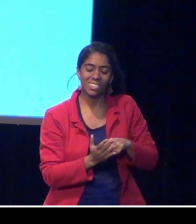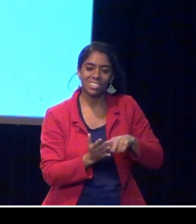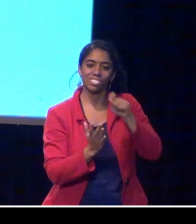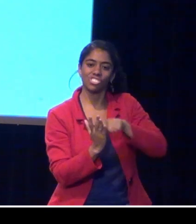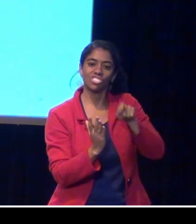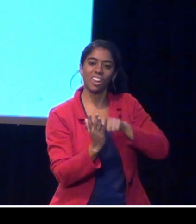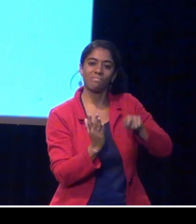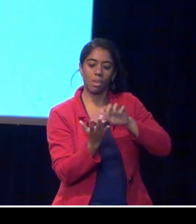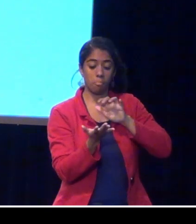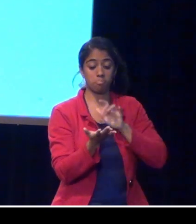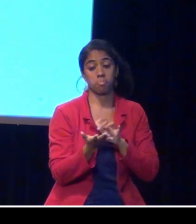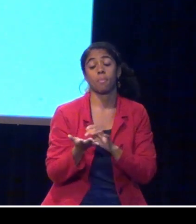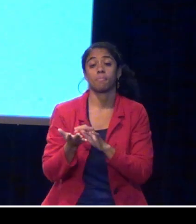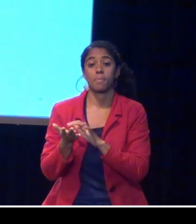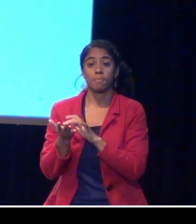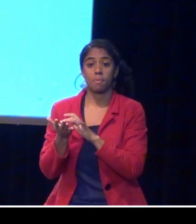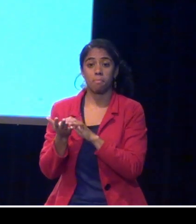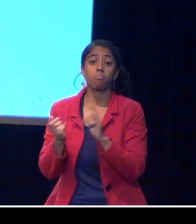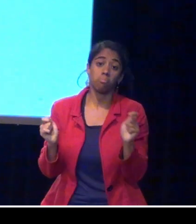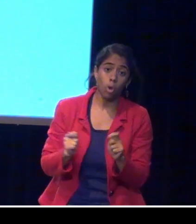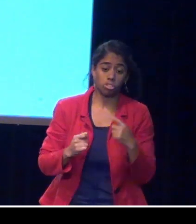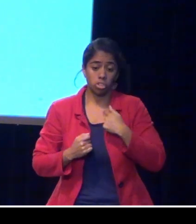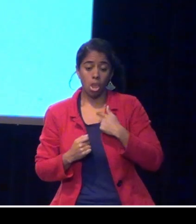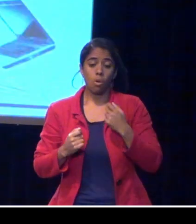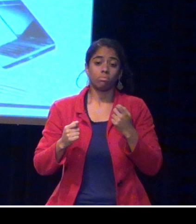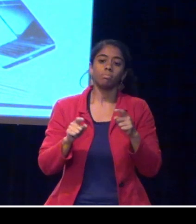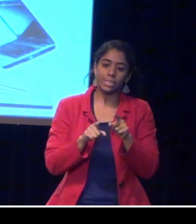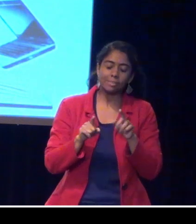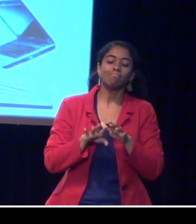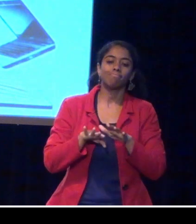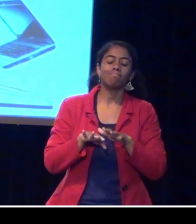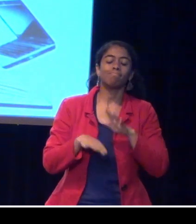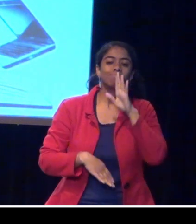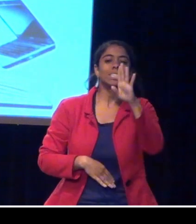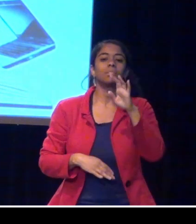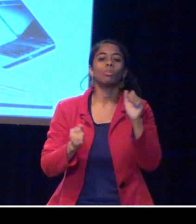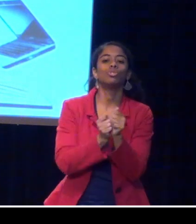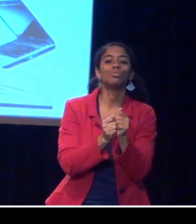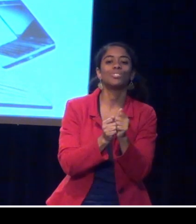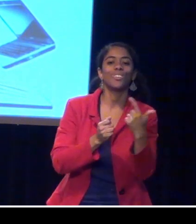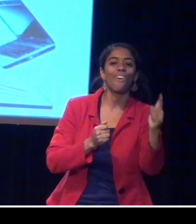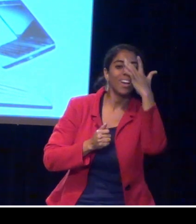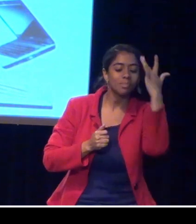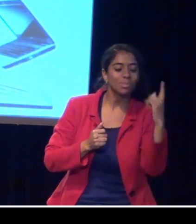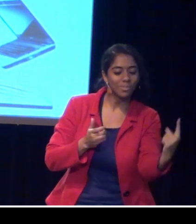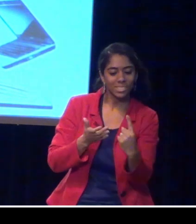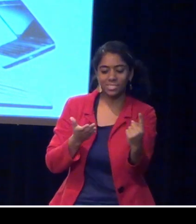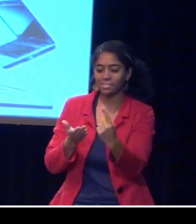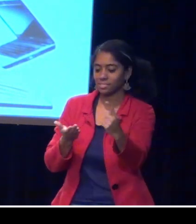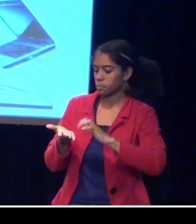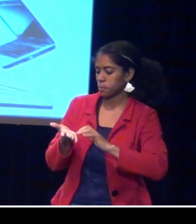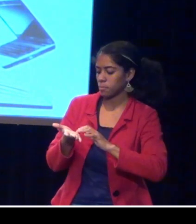trazendo a questão do coletivo, tem um peso muito grande. Então, nós vivemos um novo